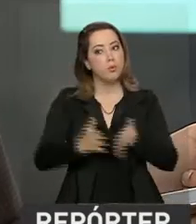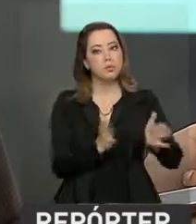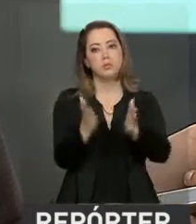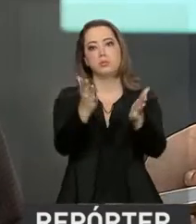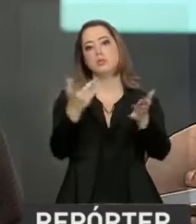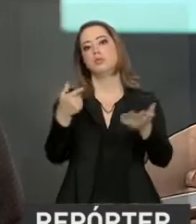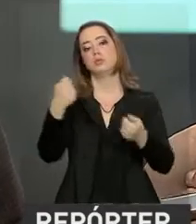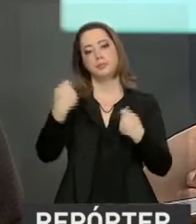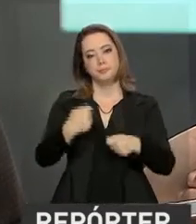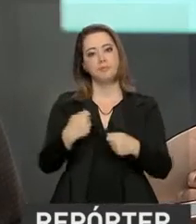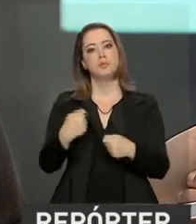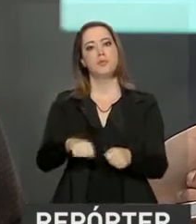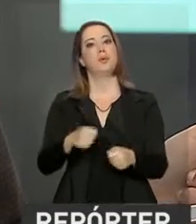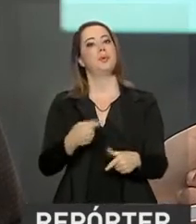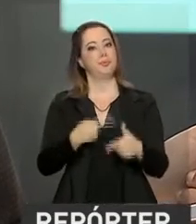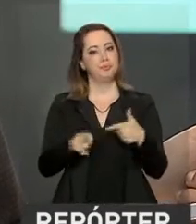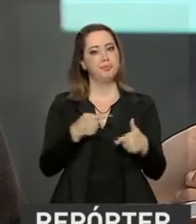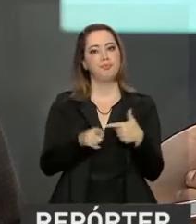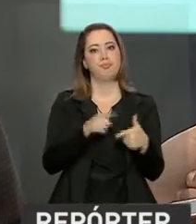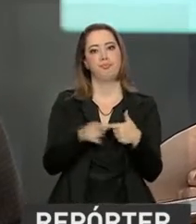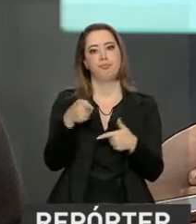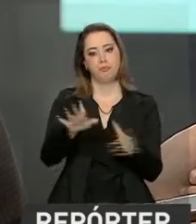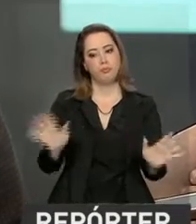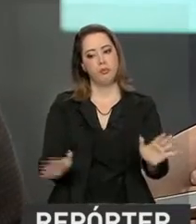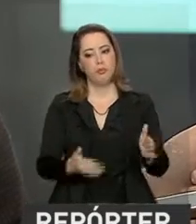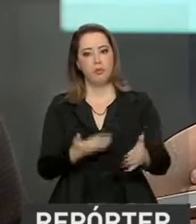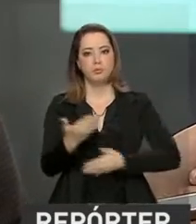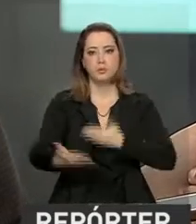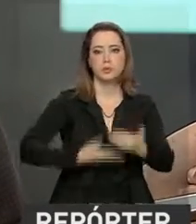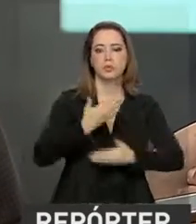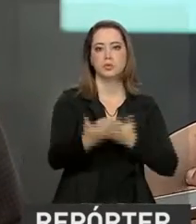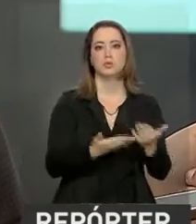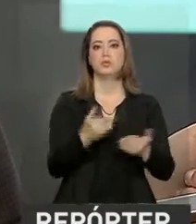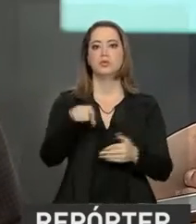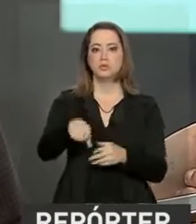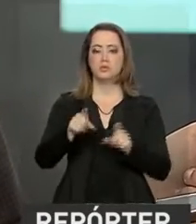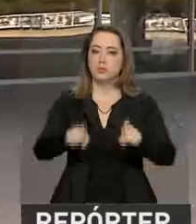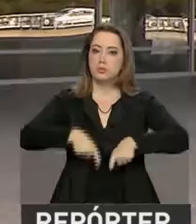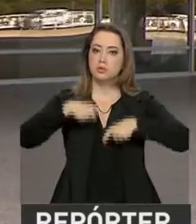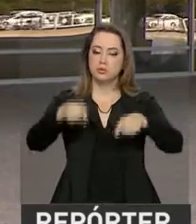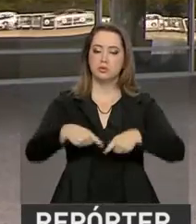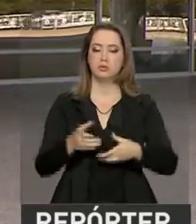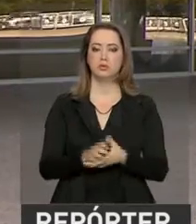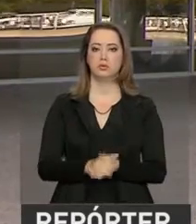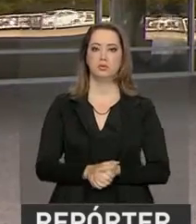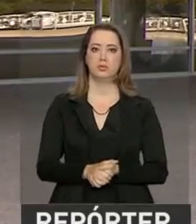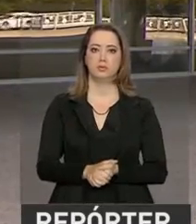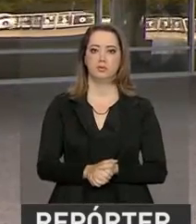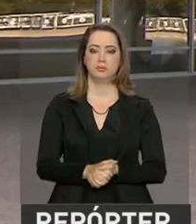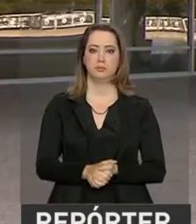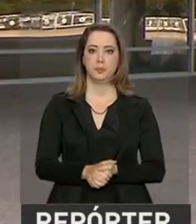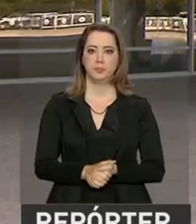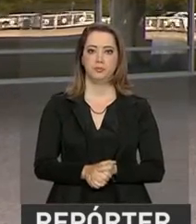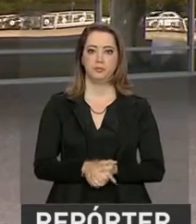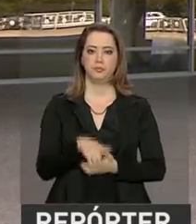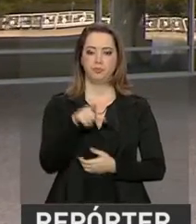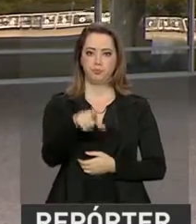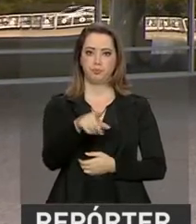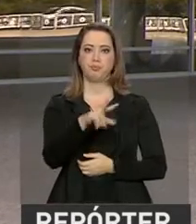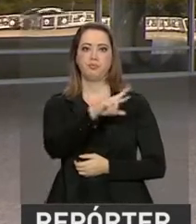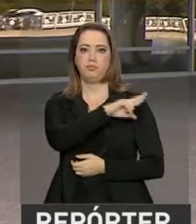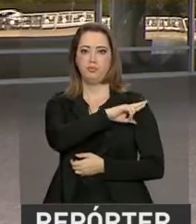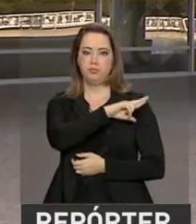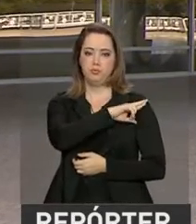que atravancam muito o desenvolvimento maior da agricultura. O representante